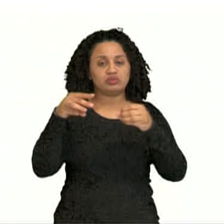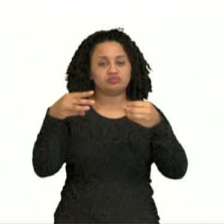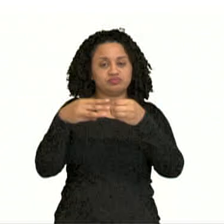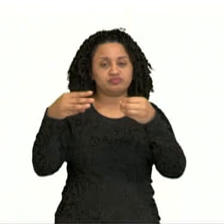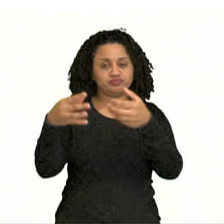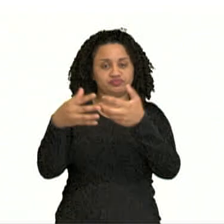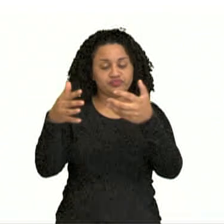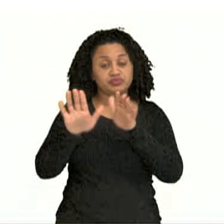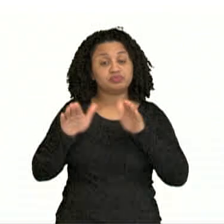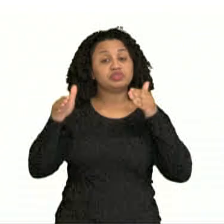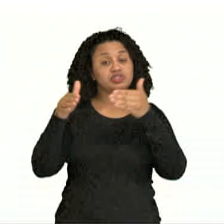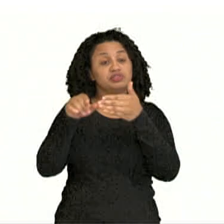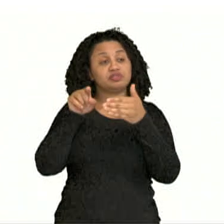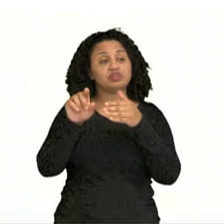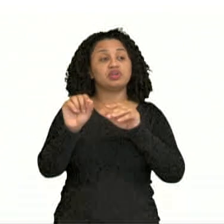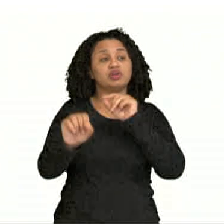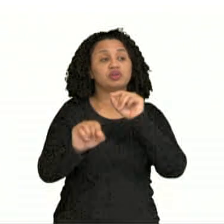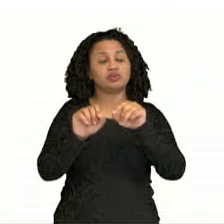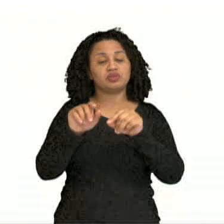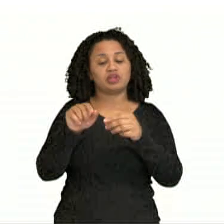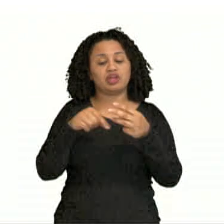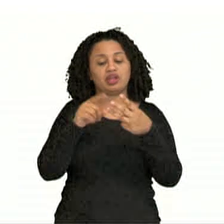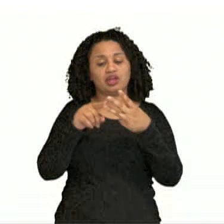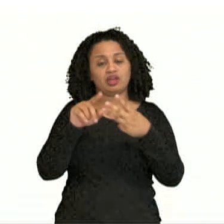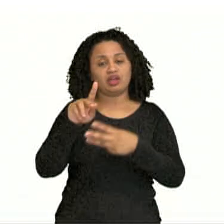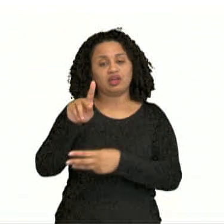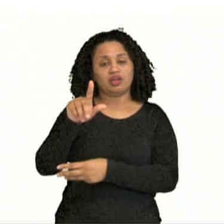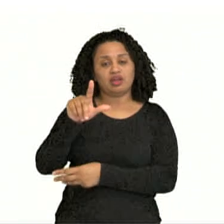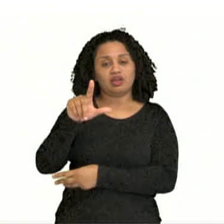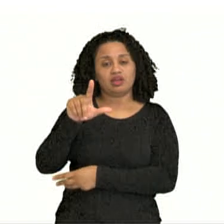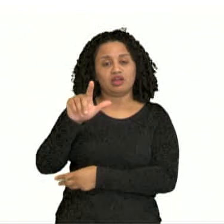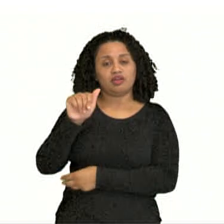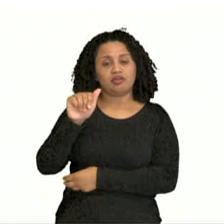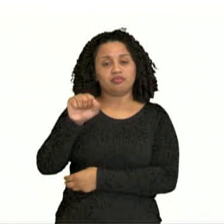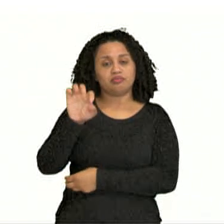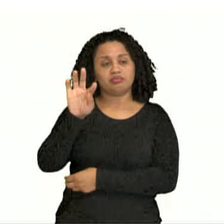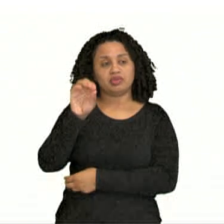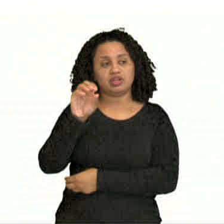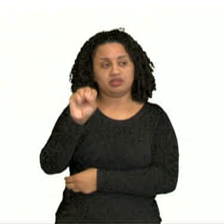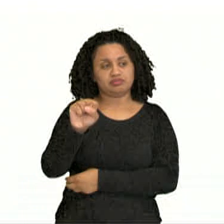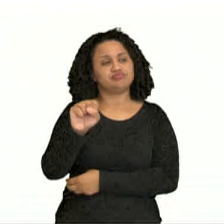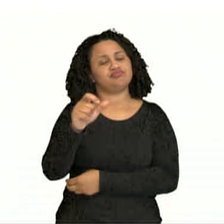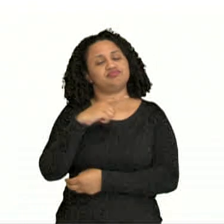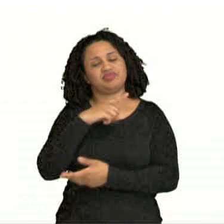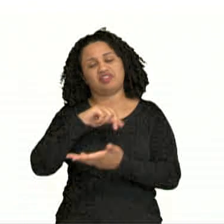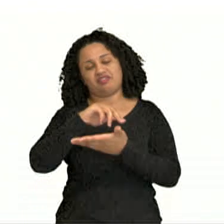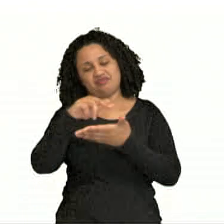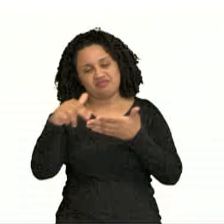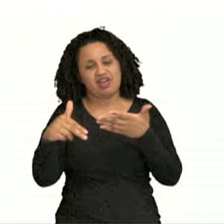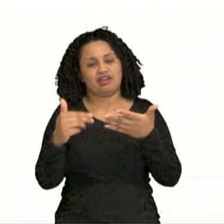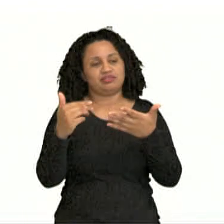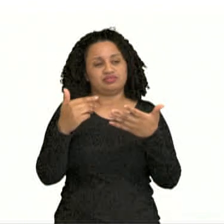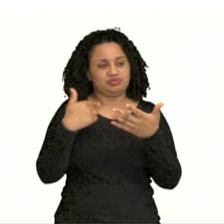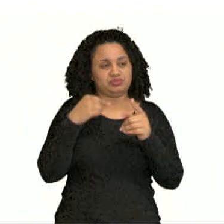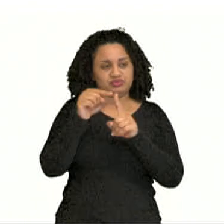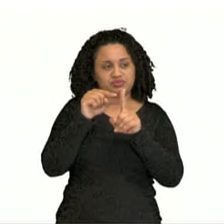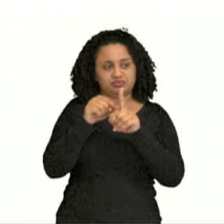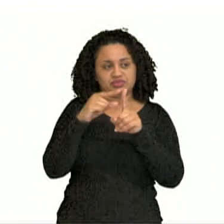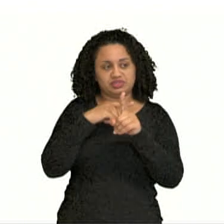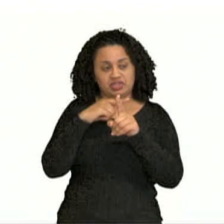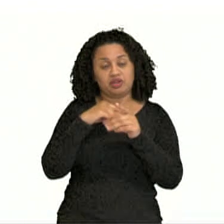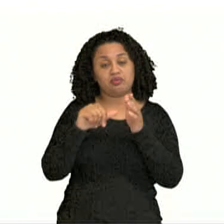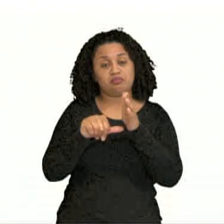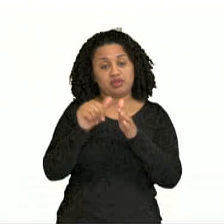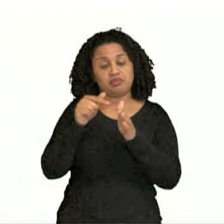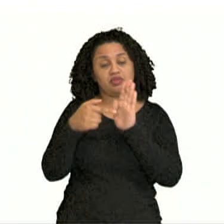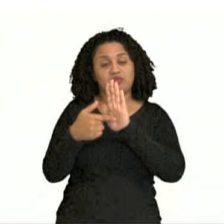organela exclusiva são os plastos. Aqui a gente tem uma infinidade, uma variedade de plastos. O primeiro que eu